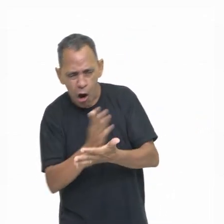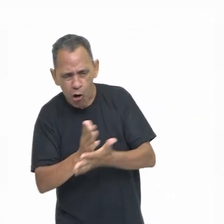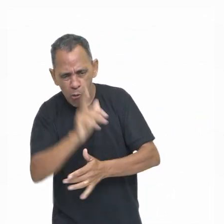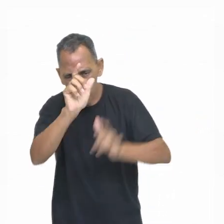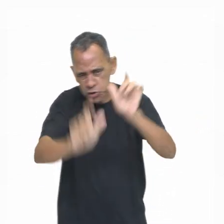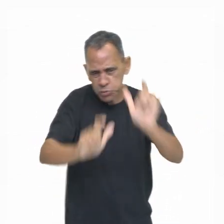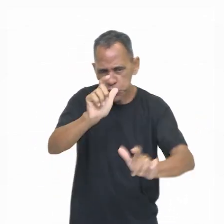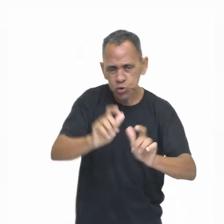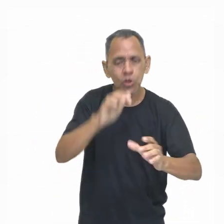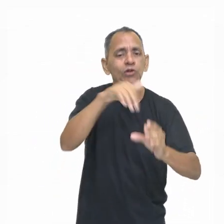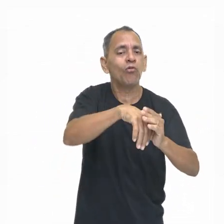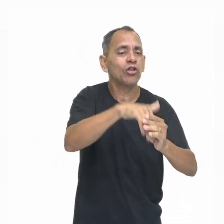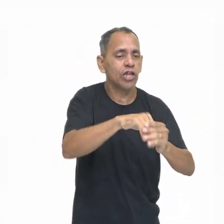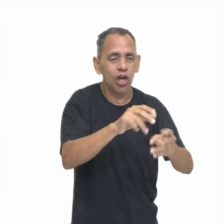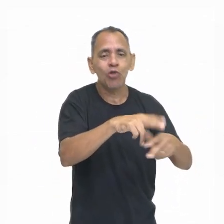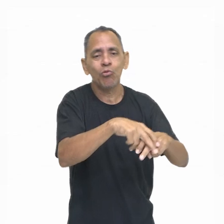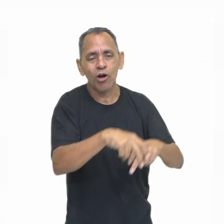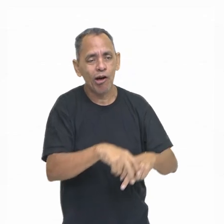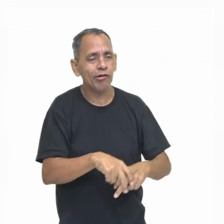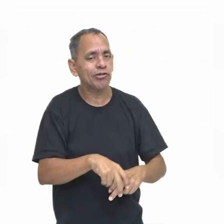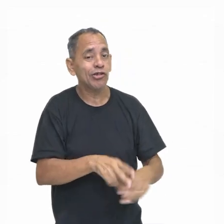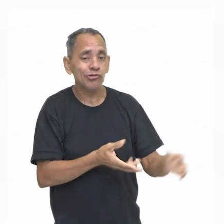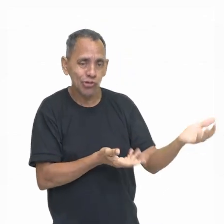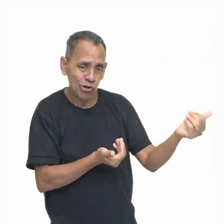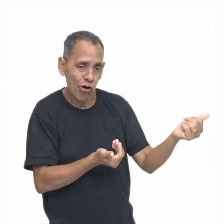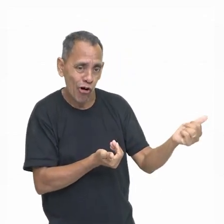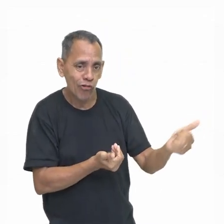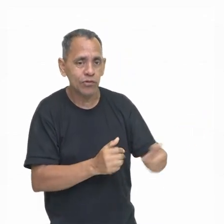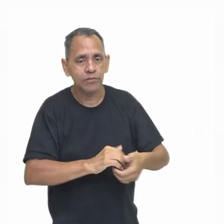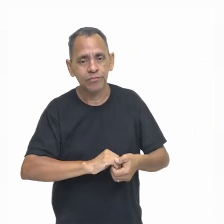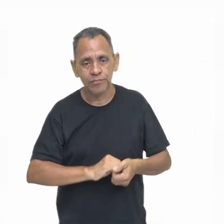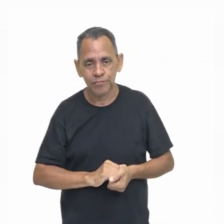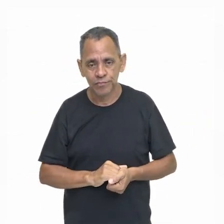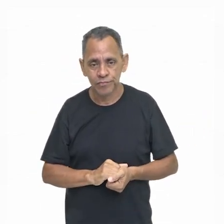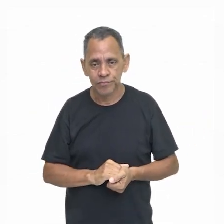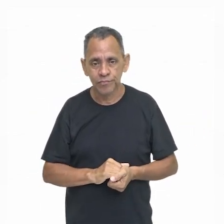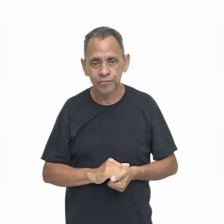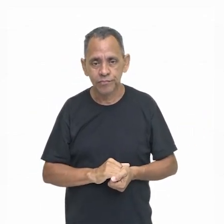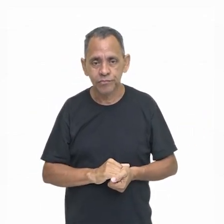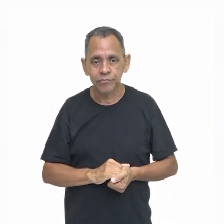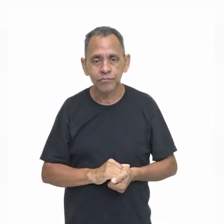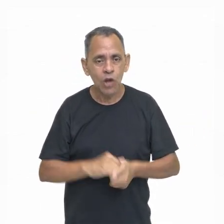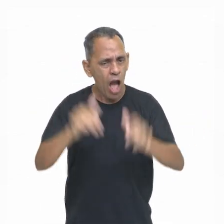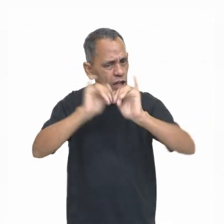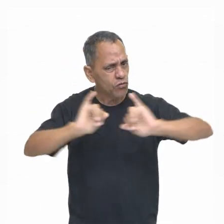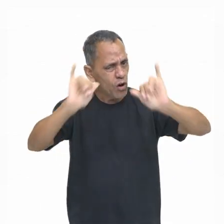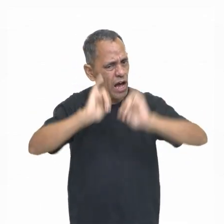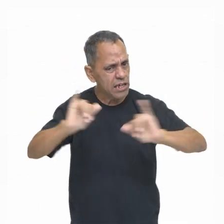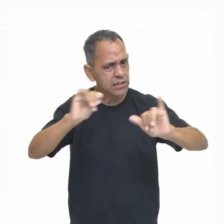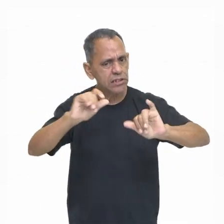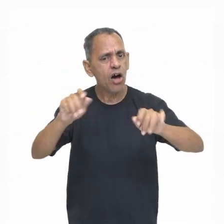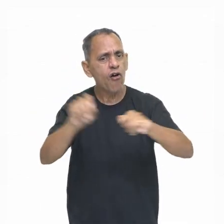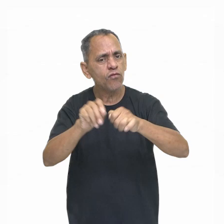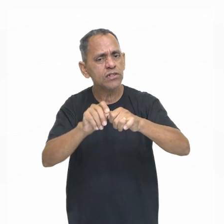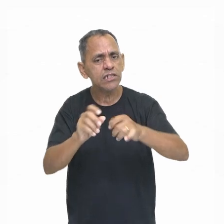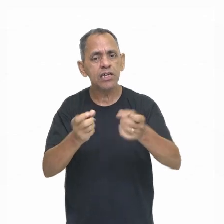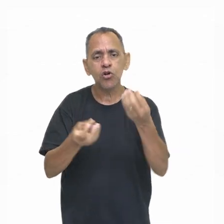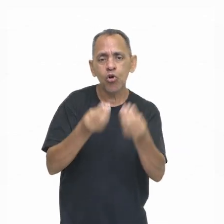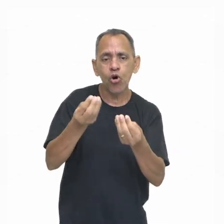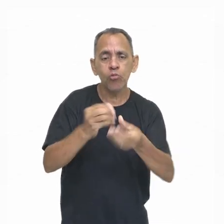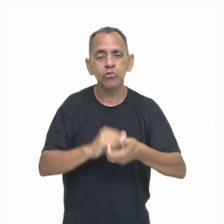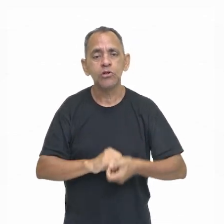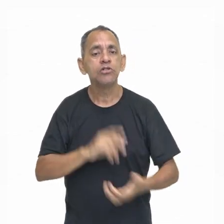gente pensou dessa forma, mas porque ele também é um candidato jovem, ele é moderno, e isso, a propaganda que foi feita, né? Muita gente diz que,